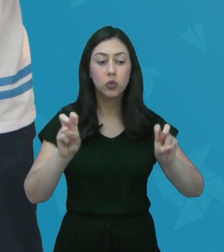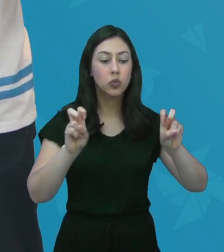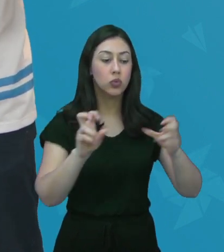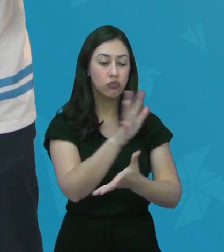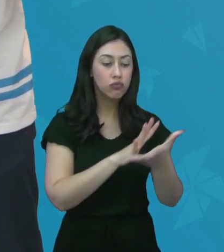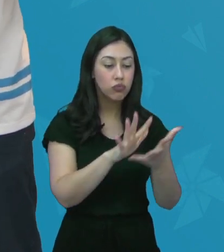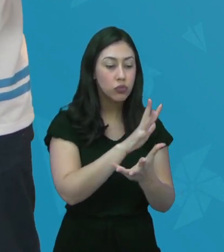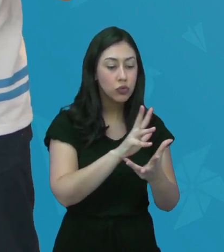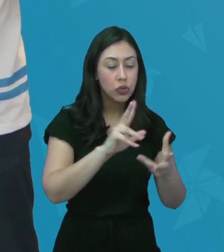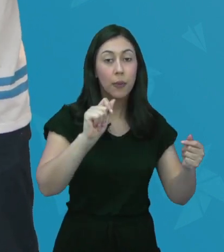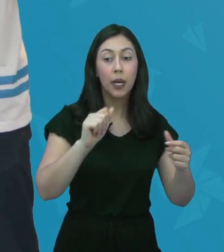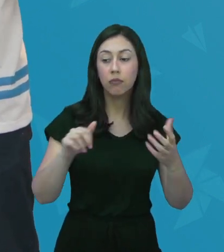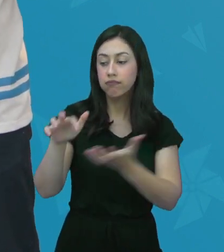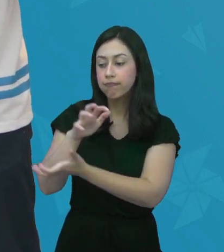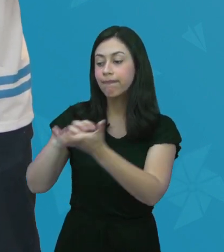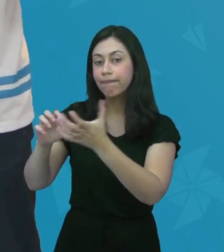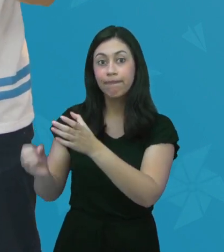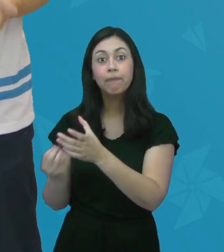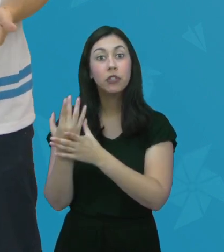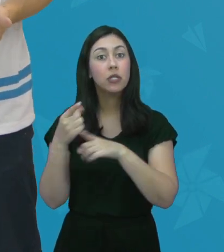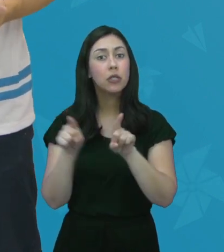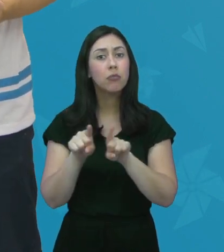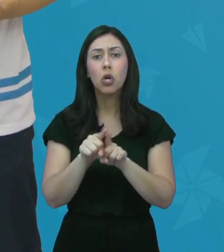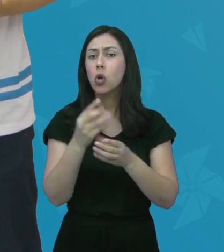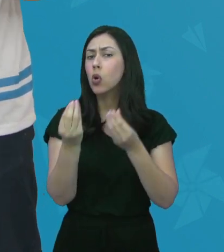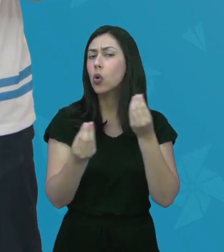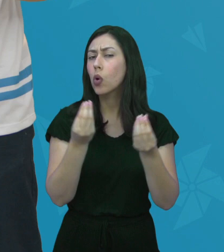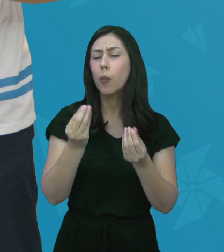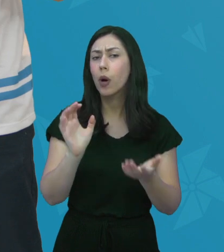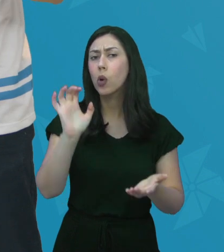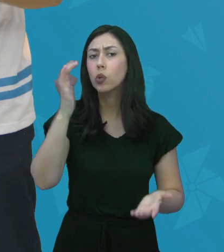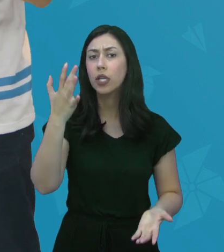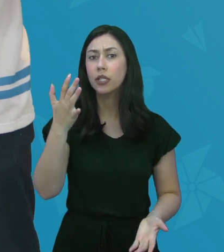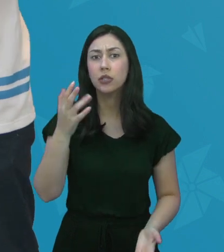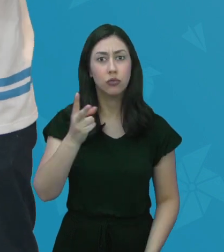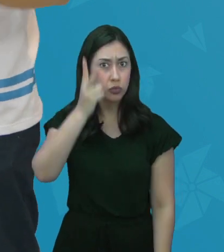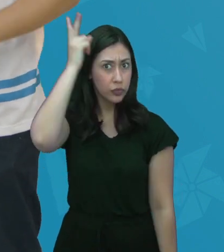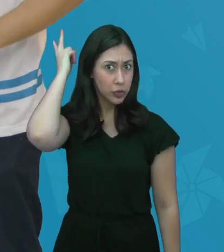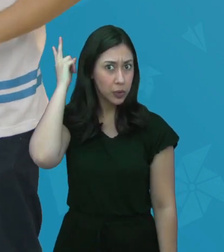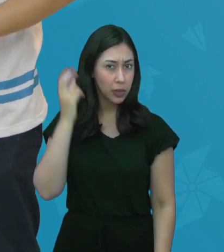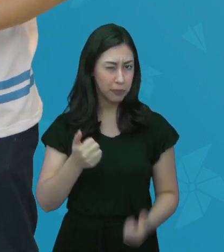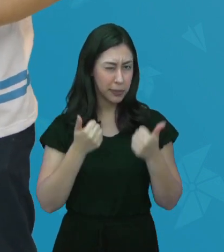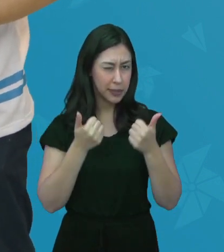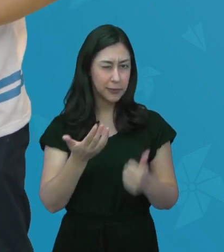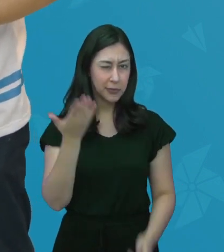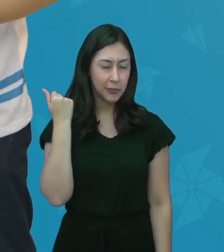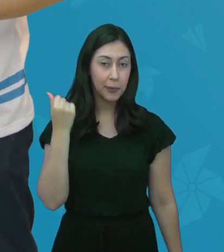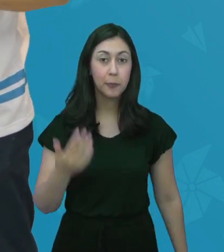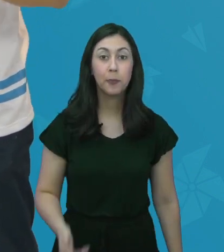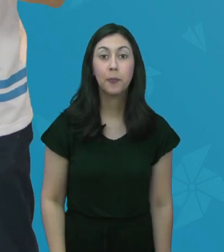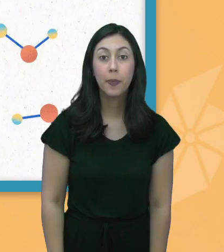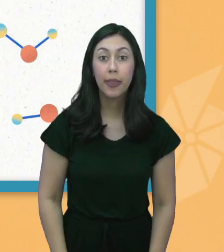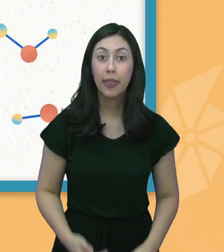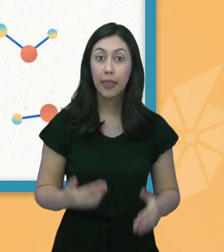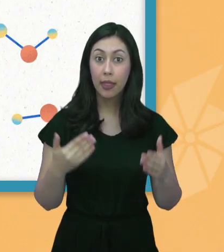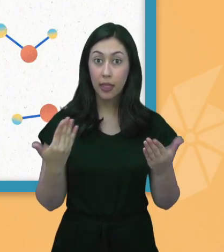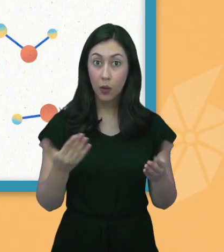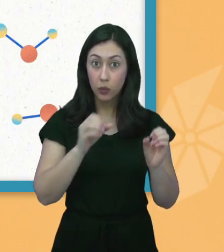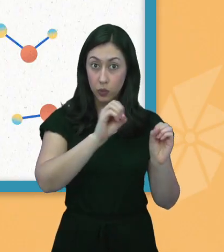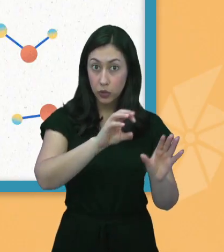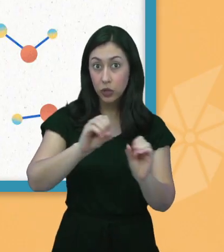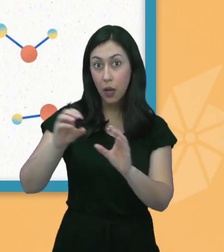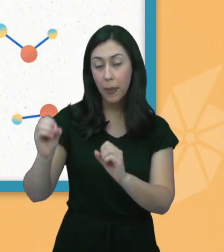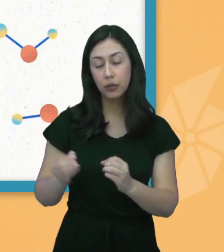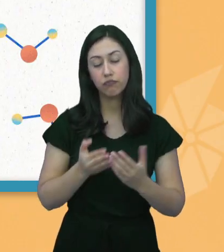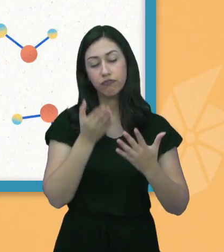e heterogêneos e como isso pode impactar também na prova do vestibular de vocês, ok? Vem comigo! Bom, a nossa aula foi